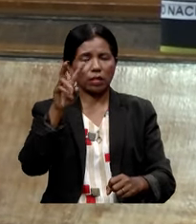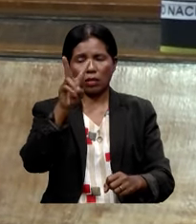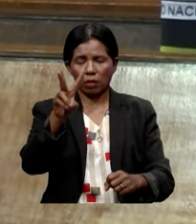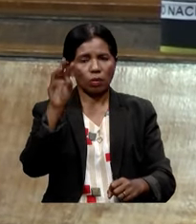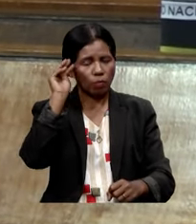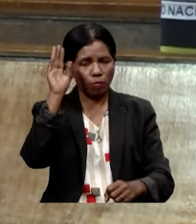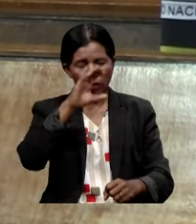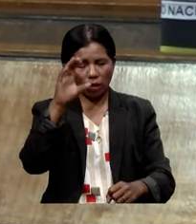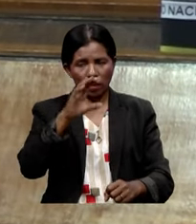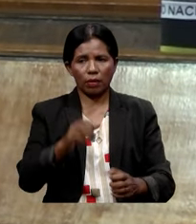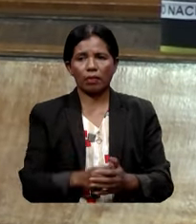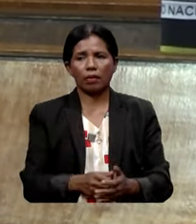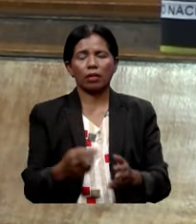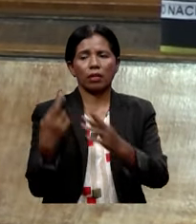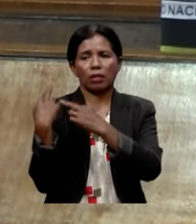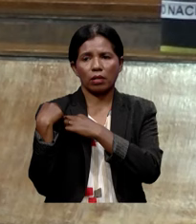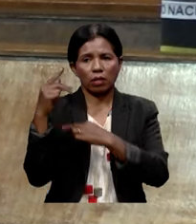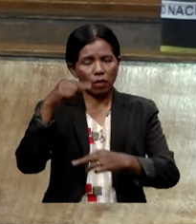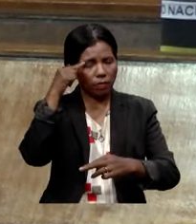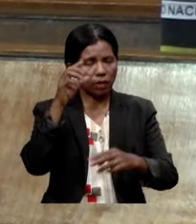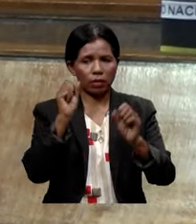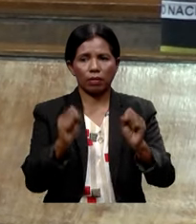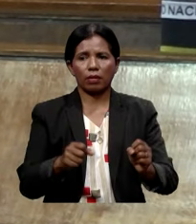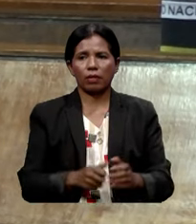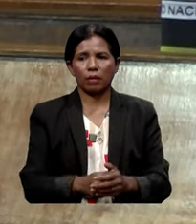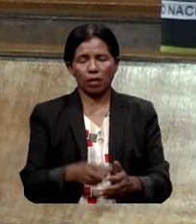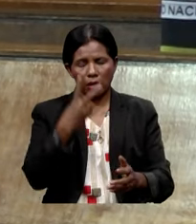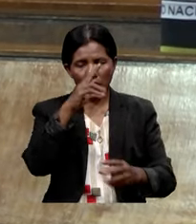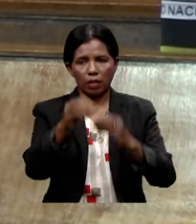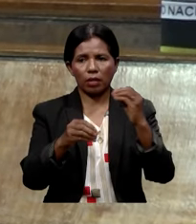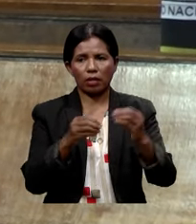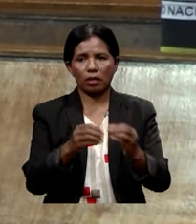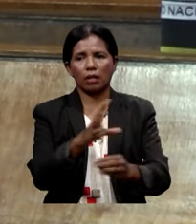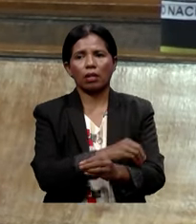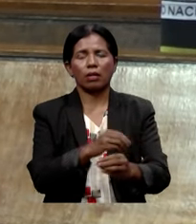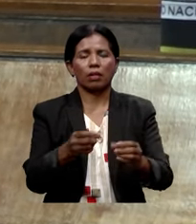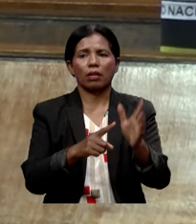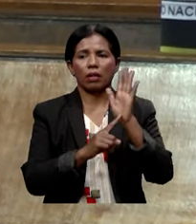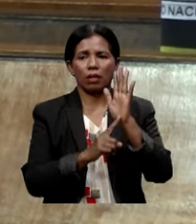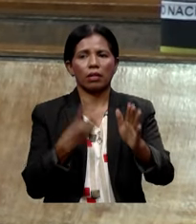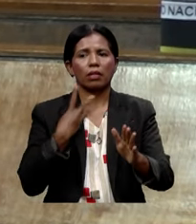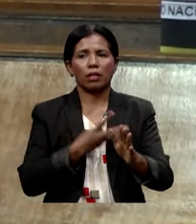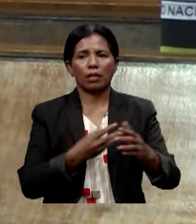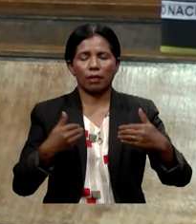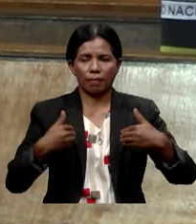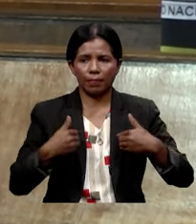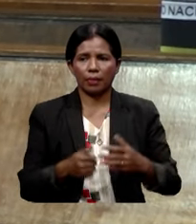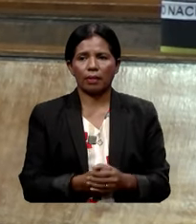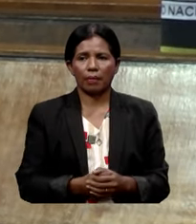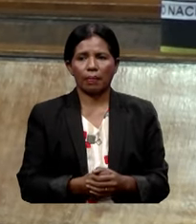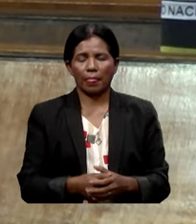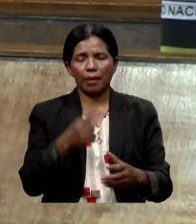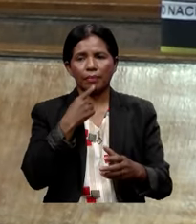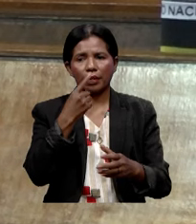e né responsabilidade do governo atubele resolve dívidas na Bemaka ita iha. Agora,